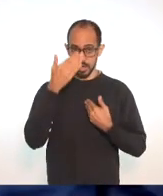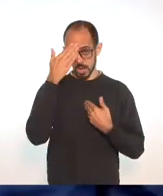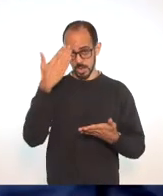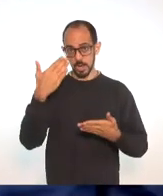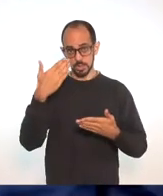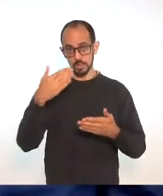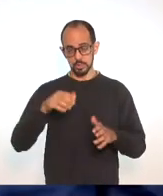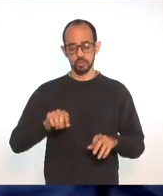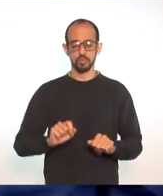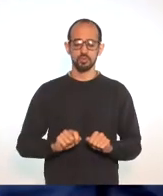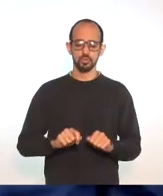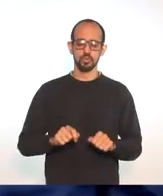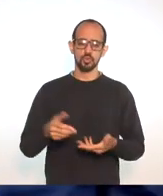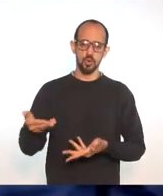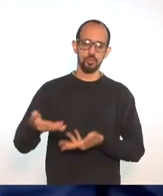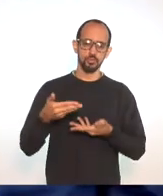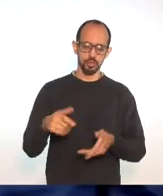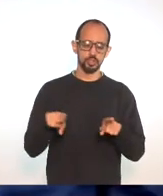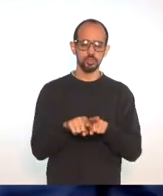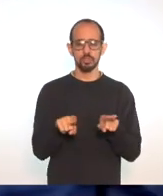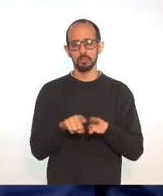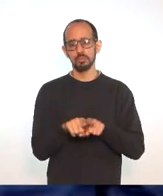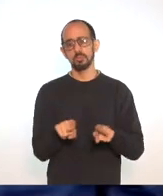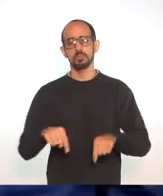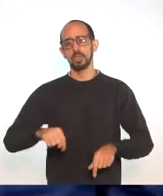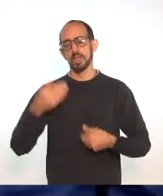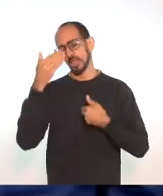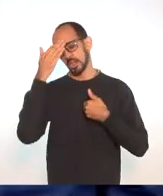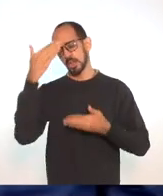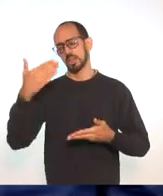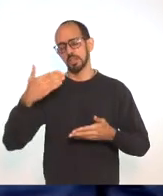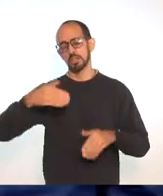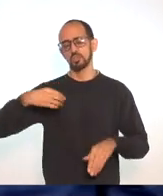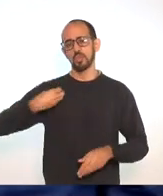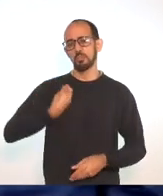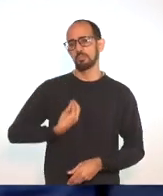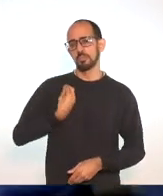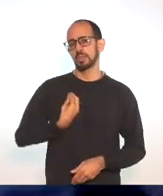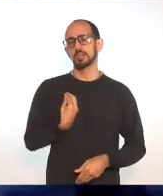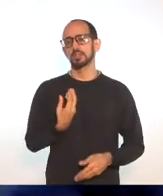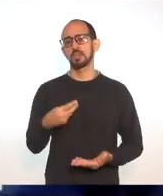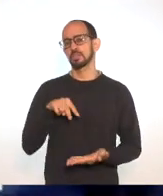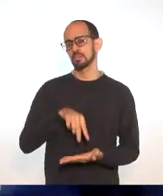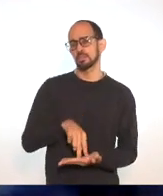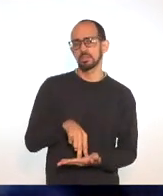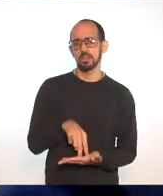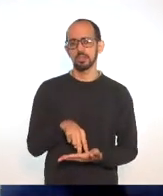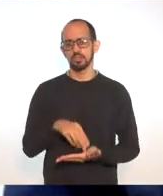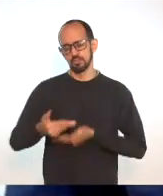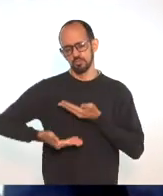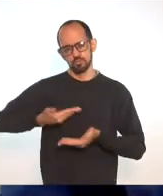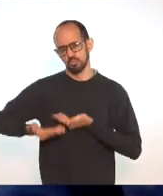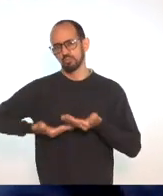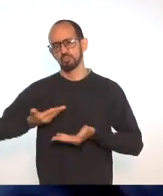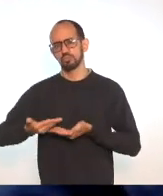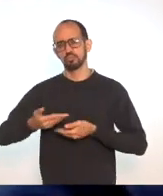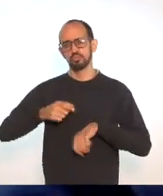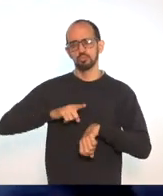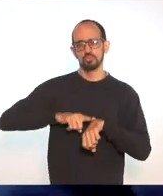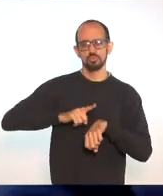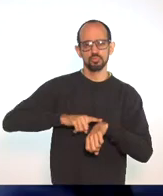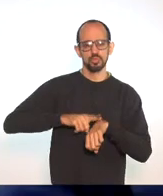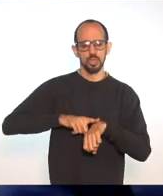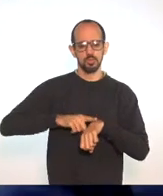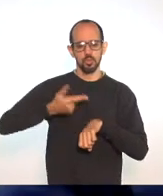convite Agradeço também a presença e aí o partilhar de tempo aí com os